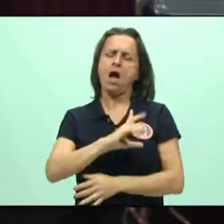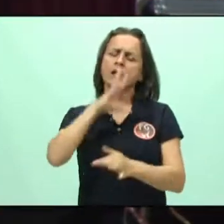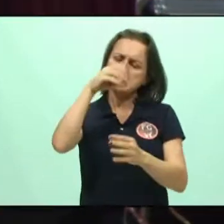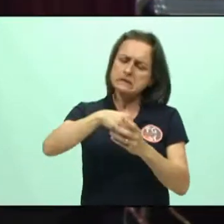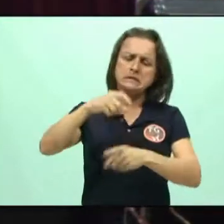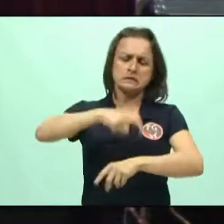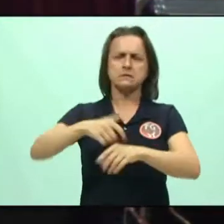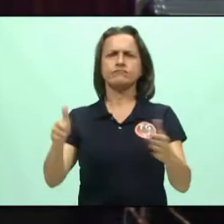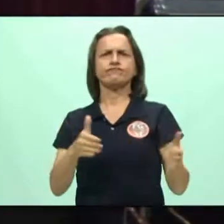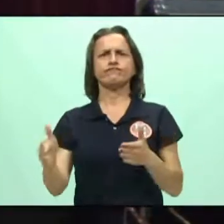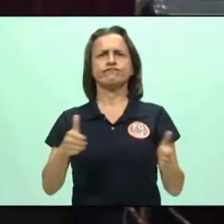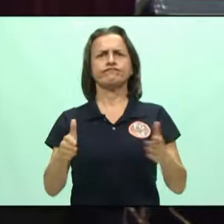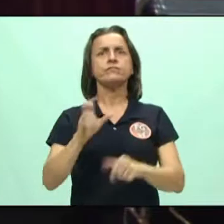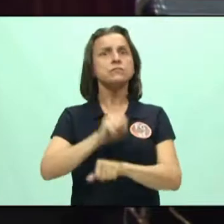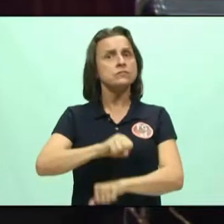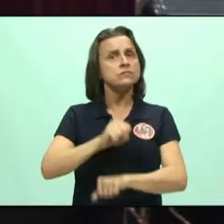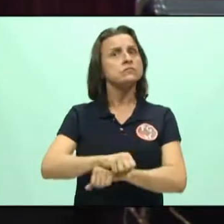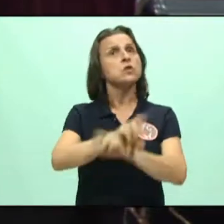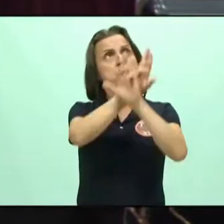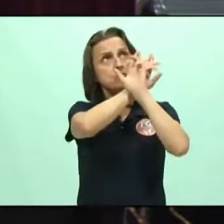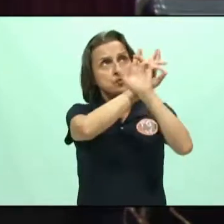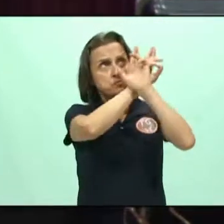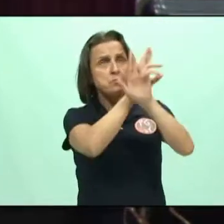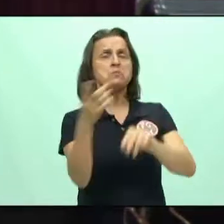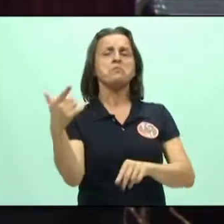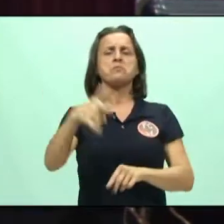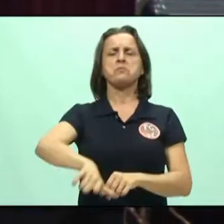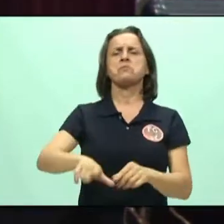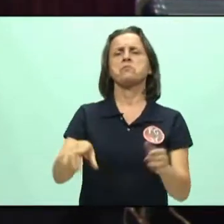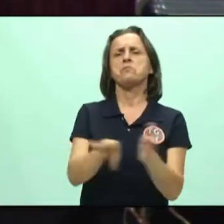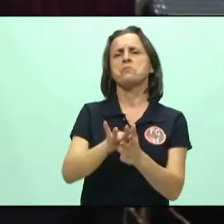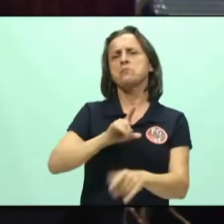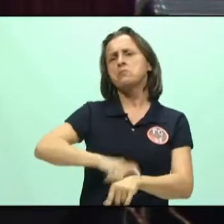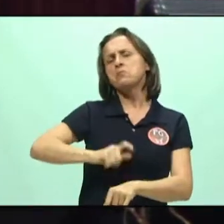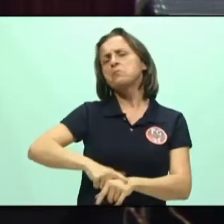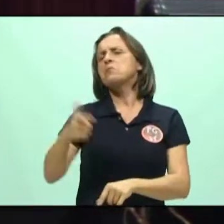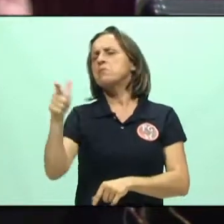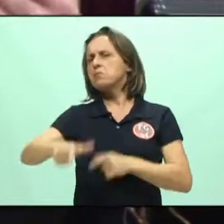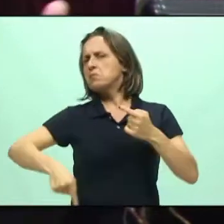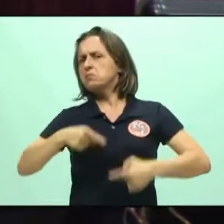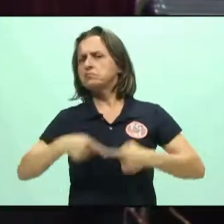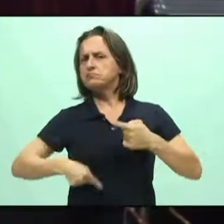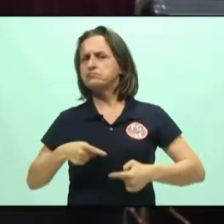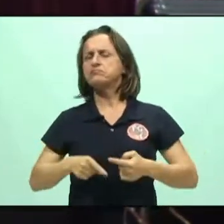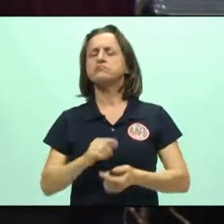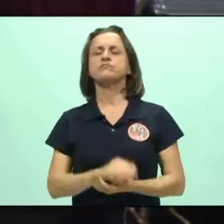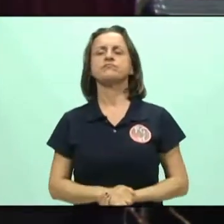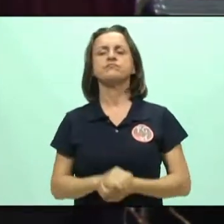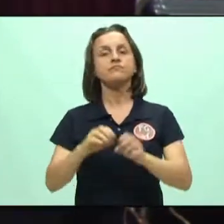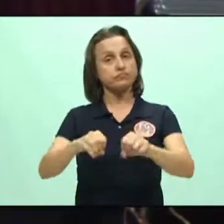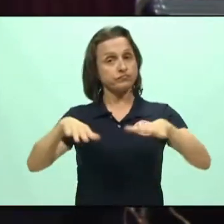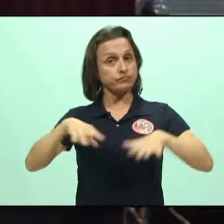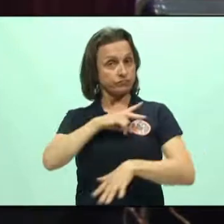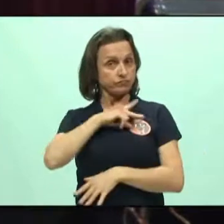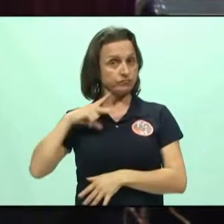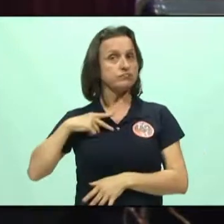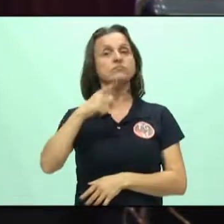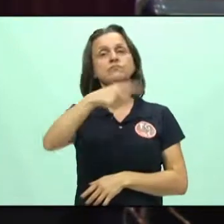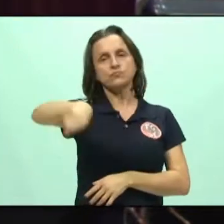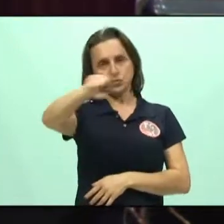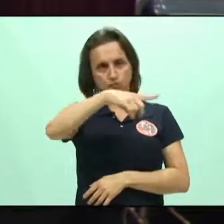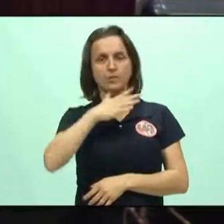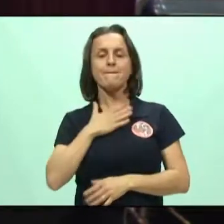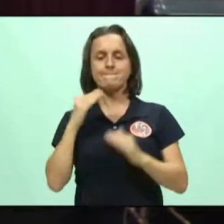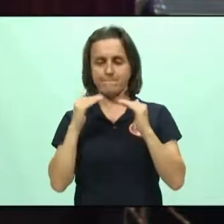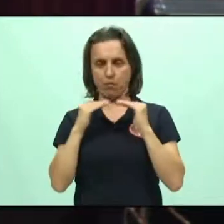aguardando e espero que chegue a tempo pra gente poder discutir também isso Na audiência pública o senhor tem o meu voto